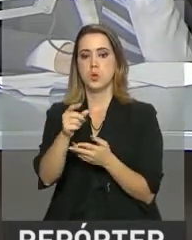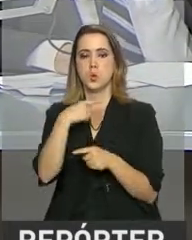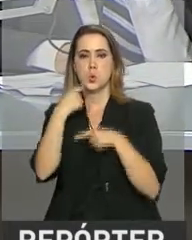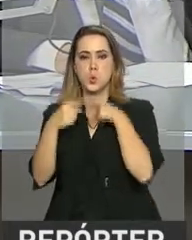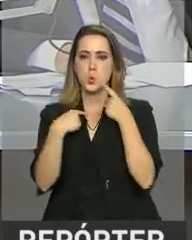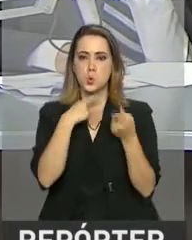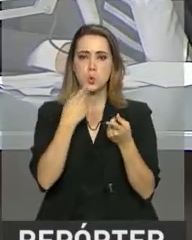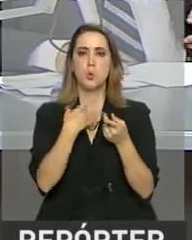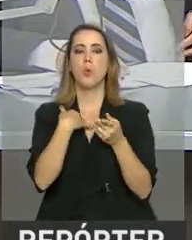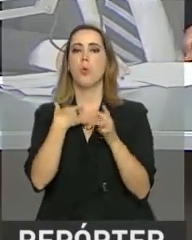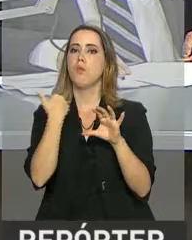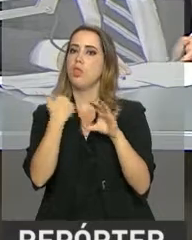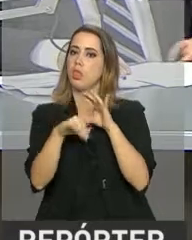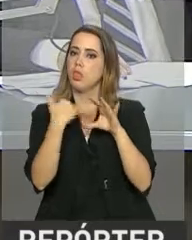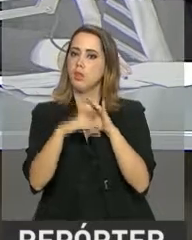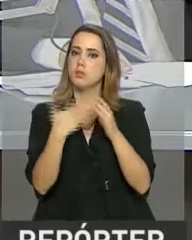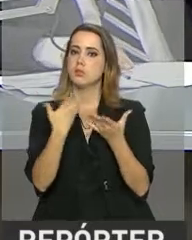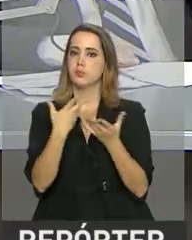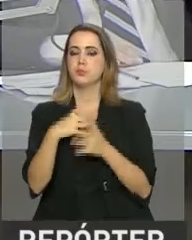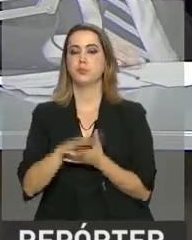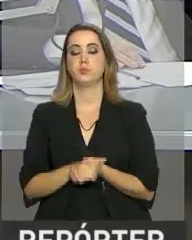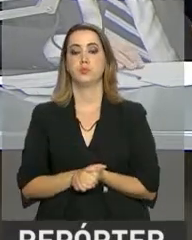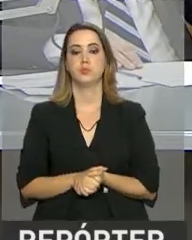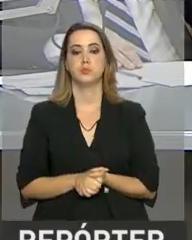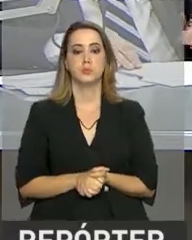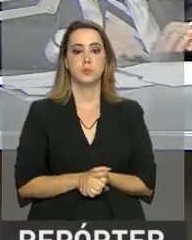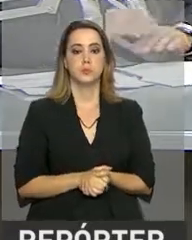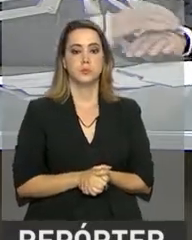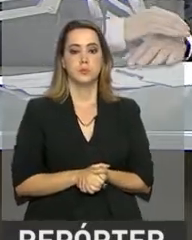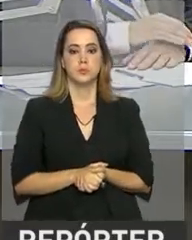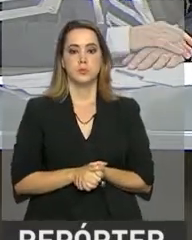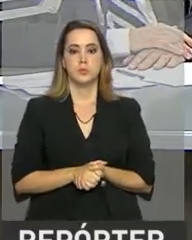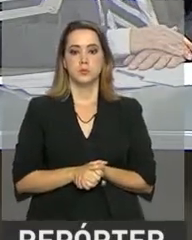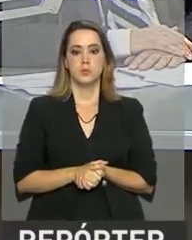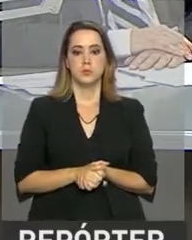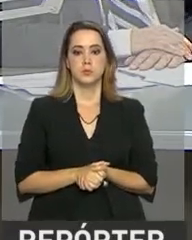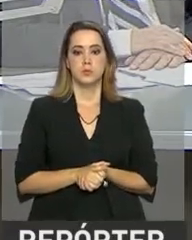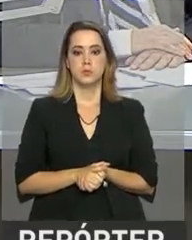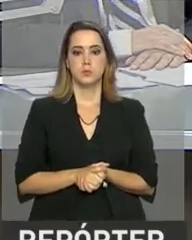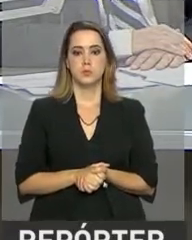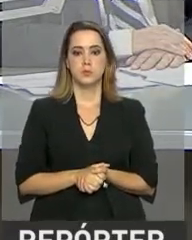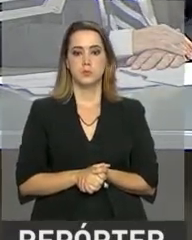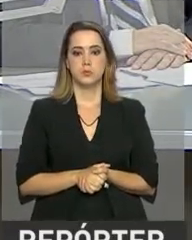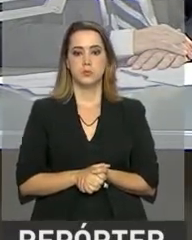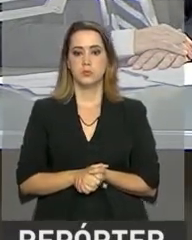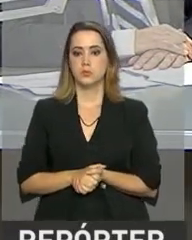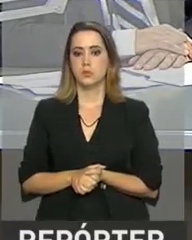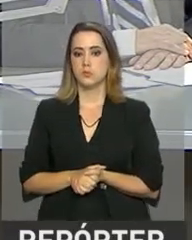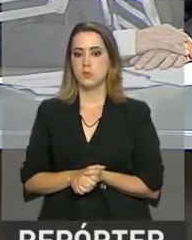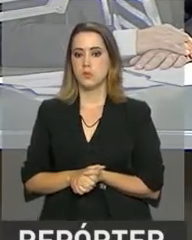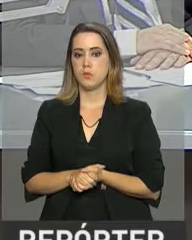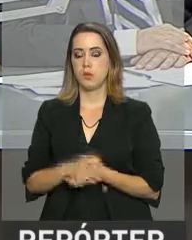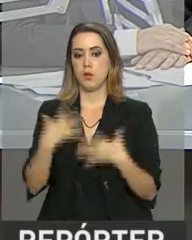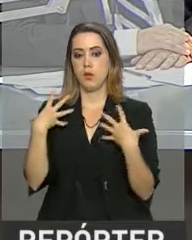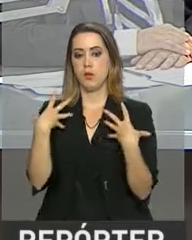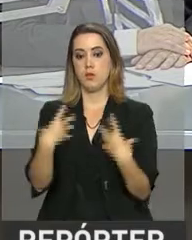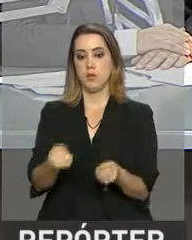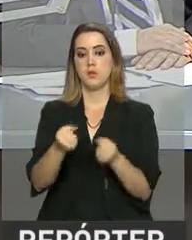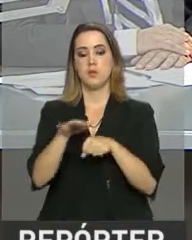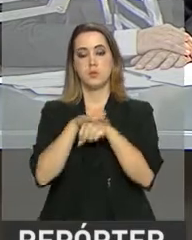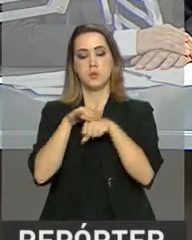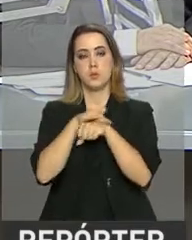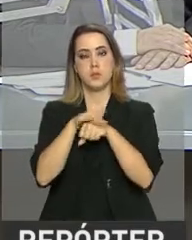encaminhadas pelos nossos ouvintes diretor vamos começar explicando pra muitos ouvintes entre eles a dona